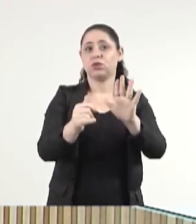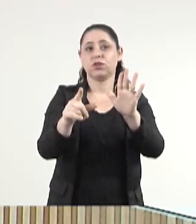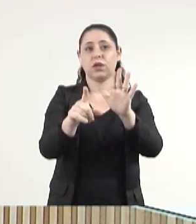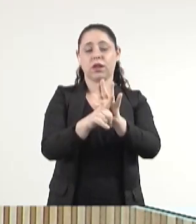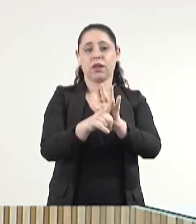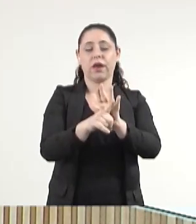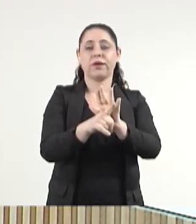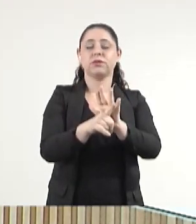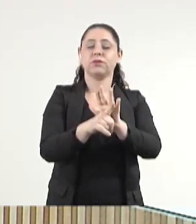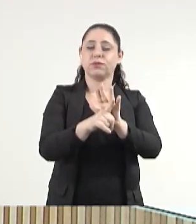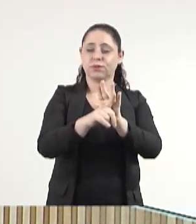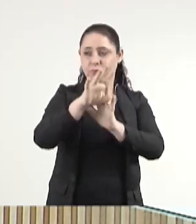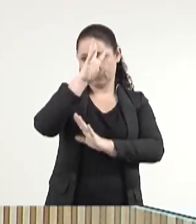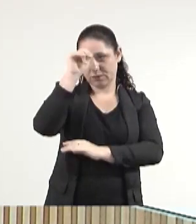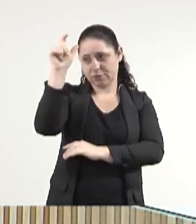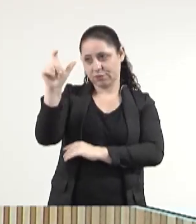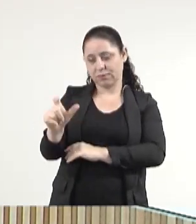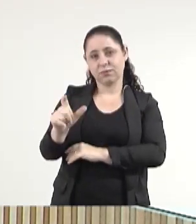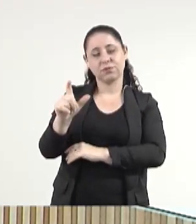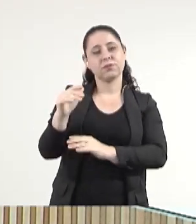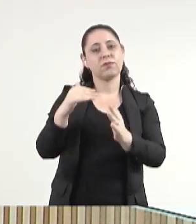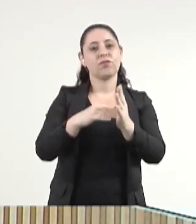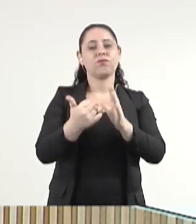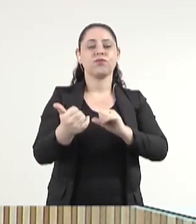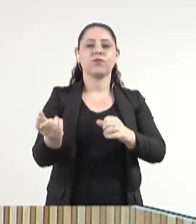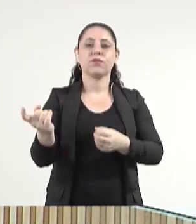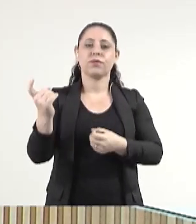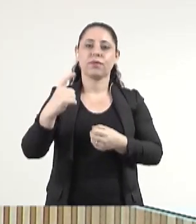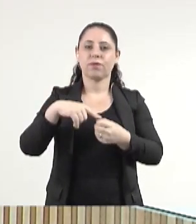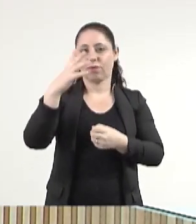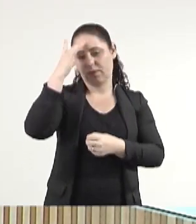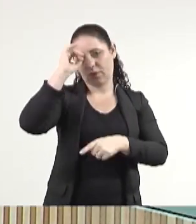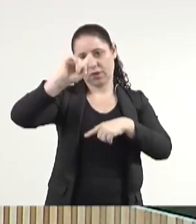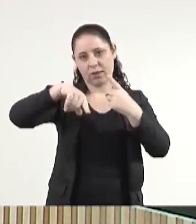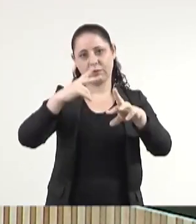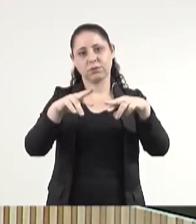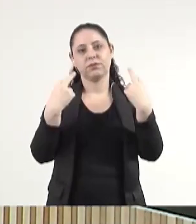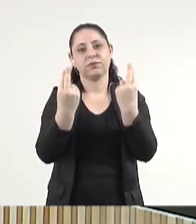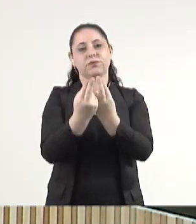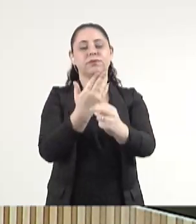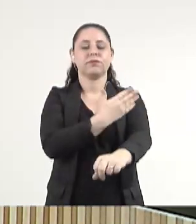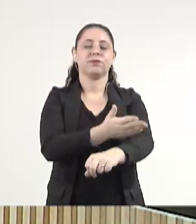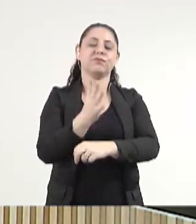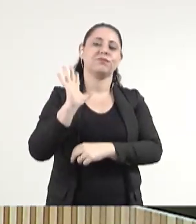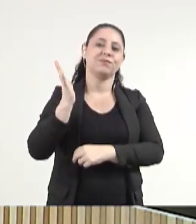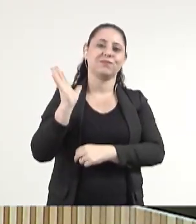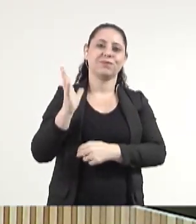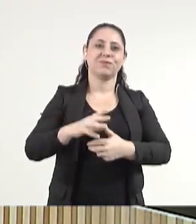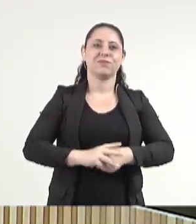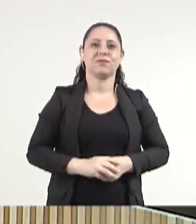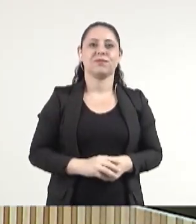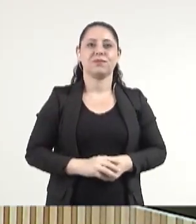de concessão de honrarias. Redação Final volta amanhã, logo após a sessão plenária. Tchau.